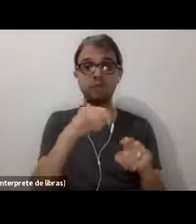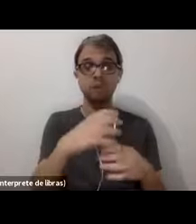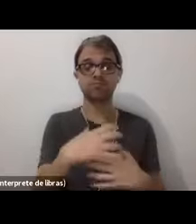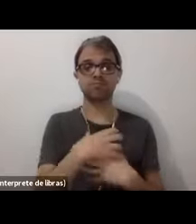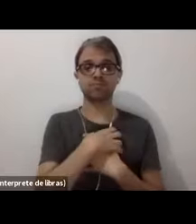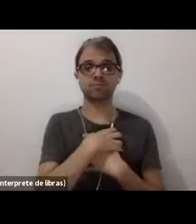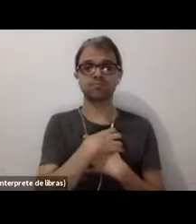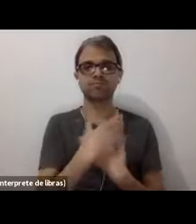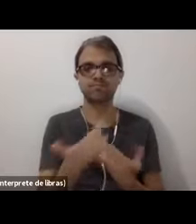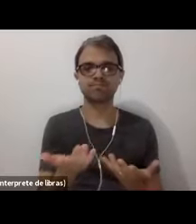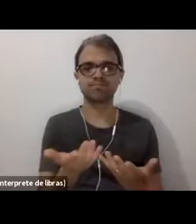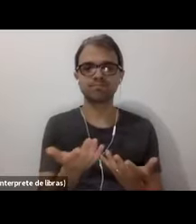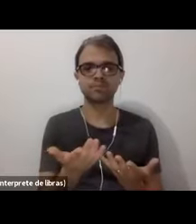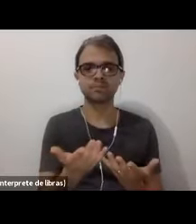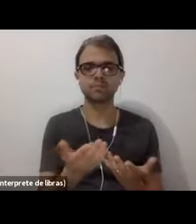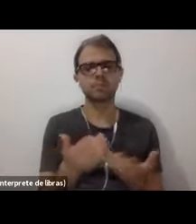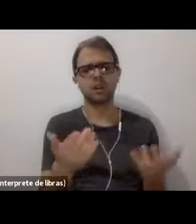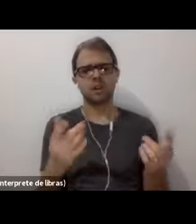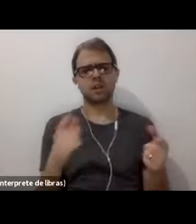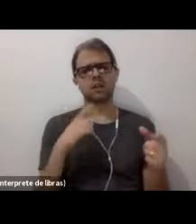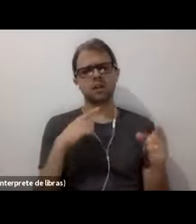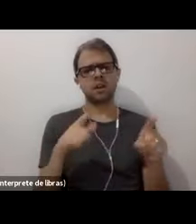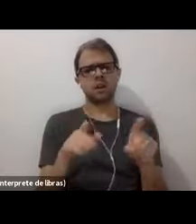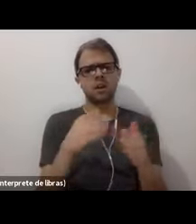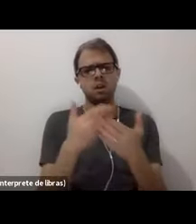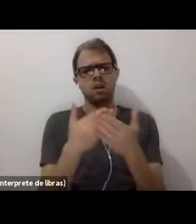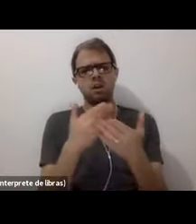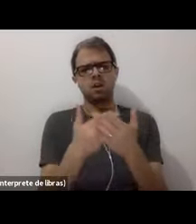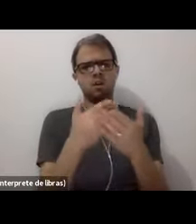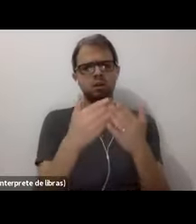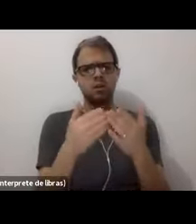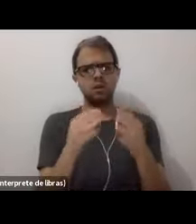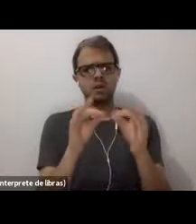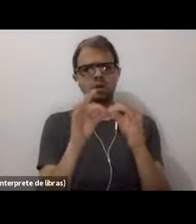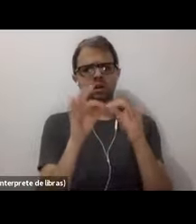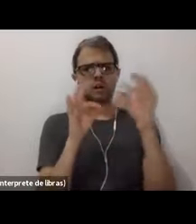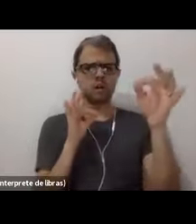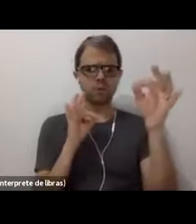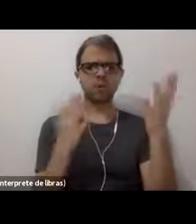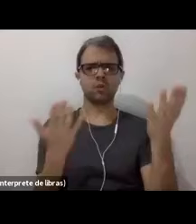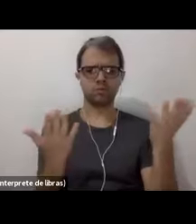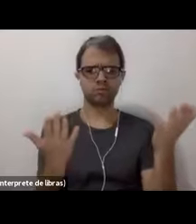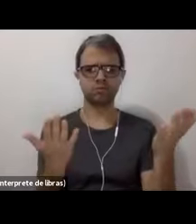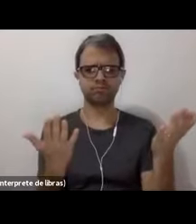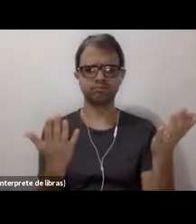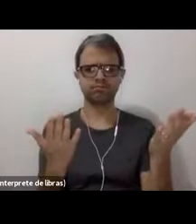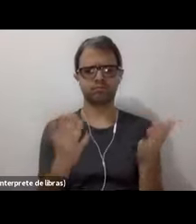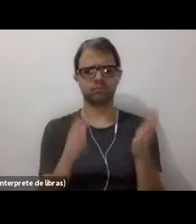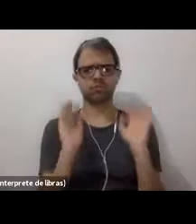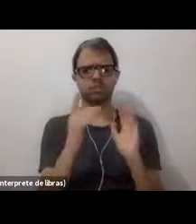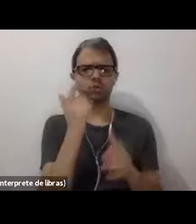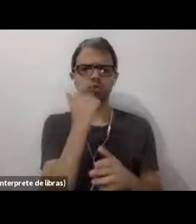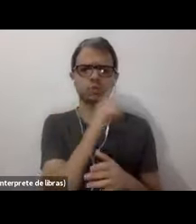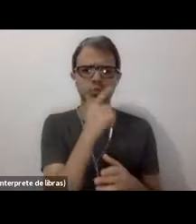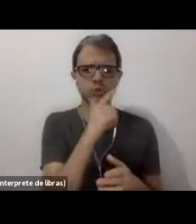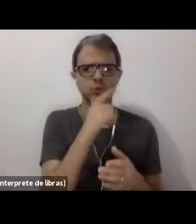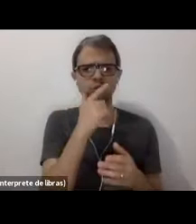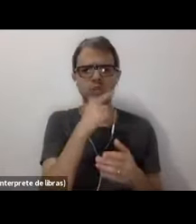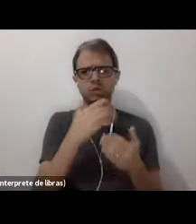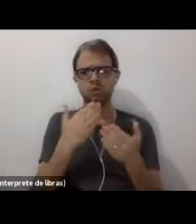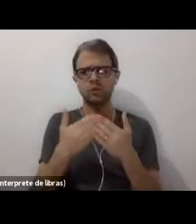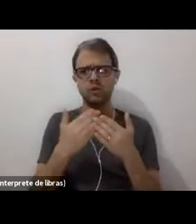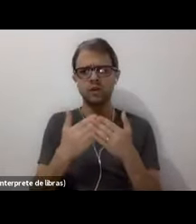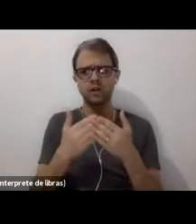pais. Então, é claro que por meio das aulas remotas, com tudo que a gente conseguiu como recurso mesmo, os vídeos, as